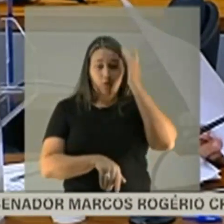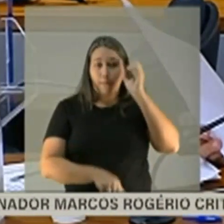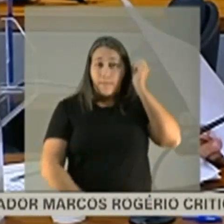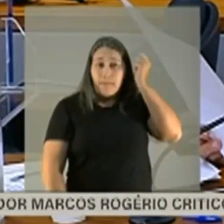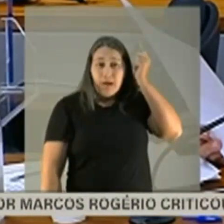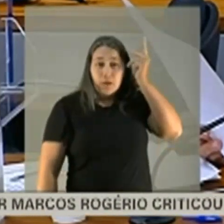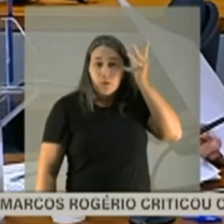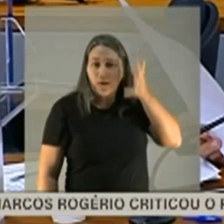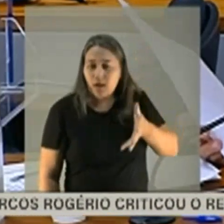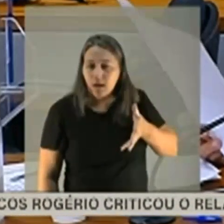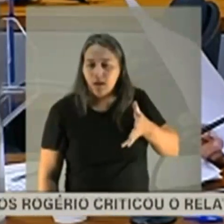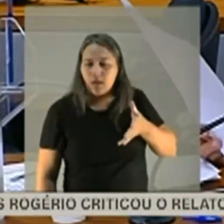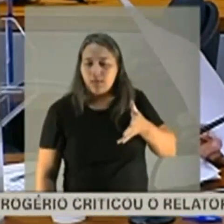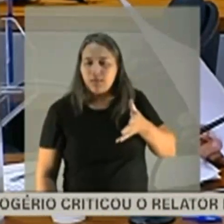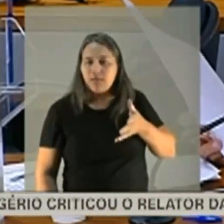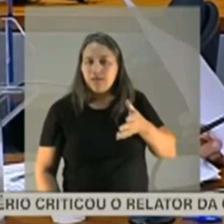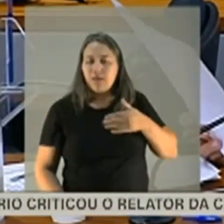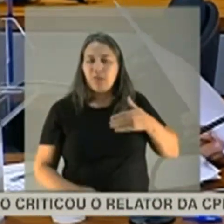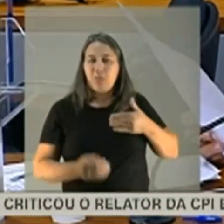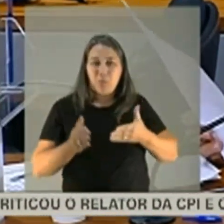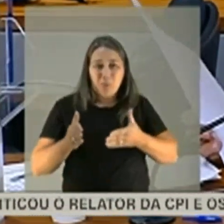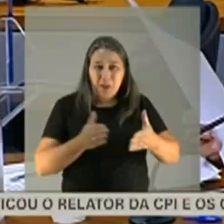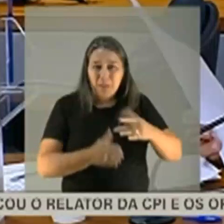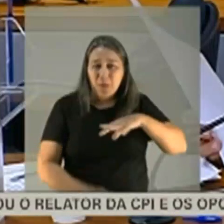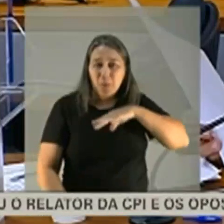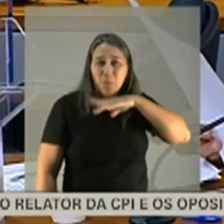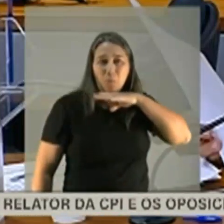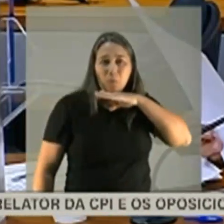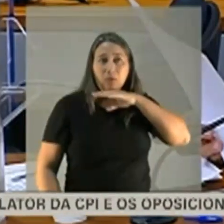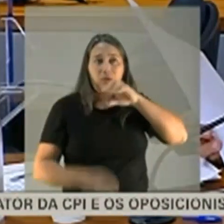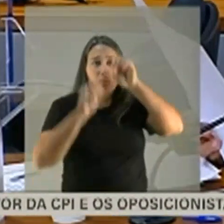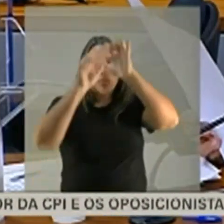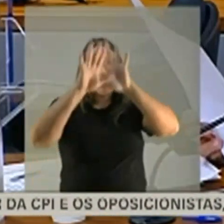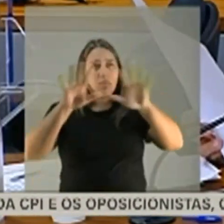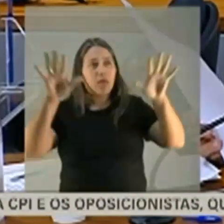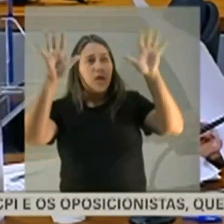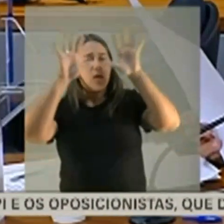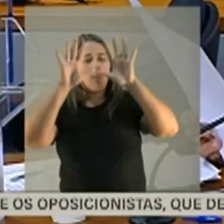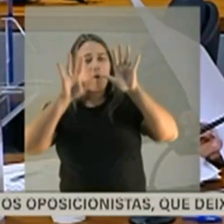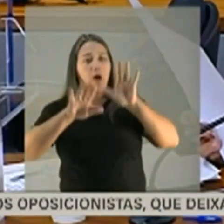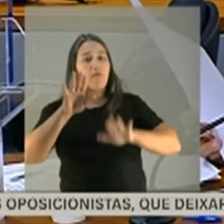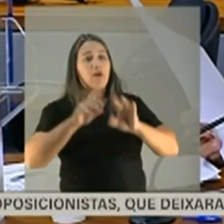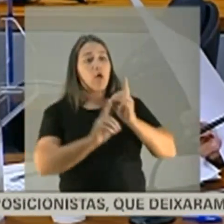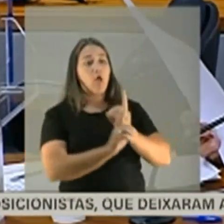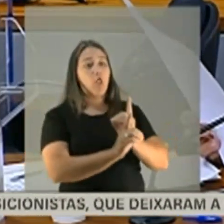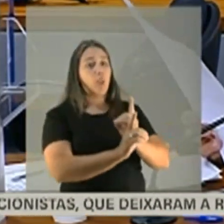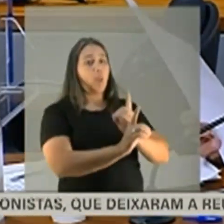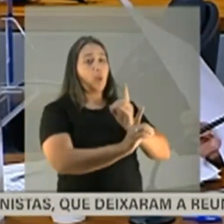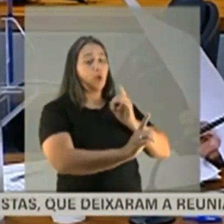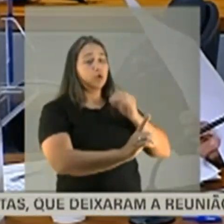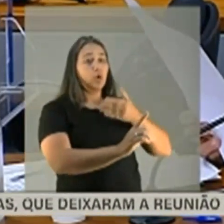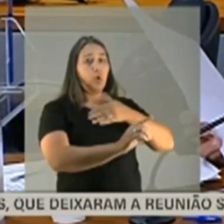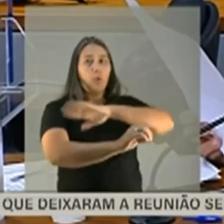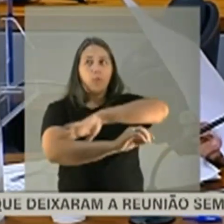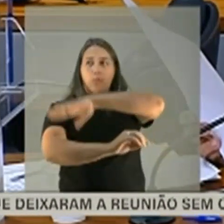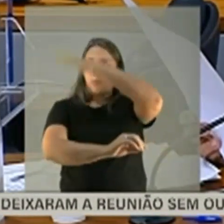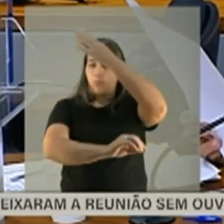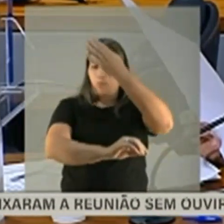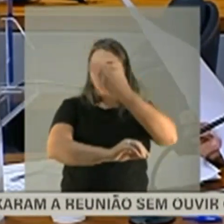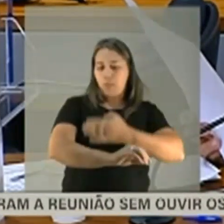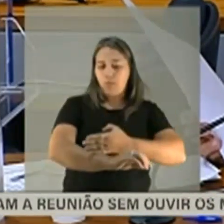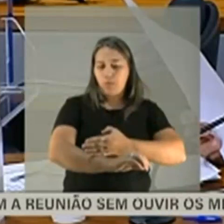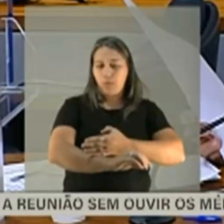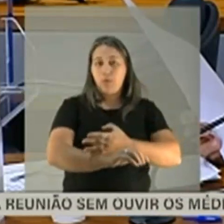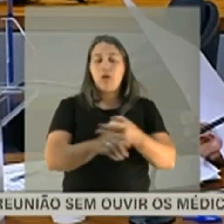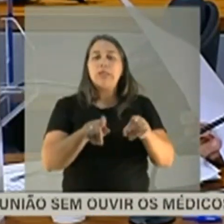noite, mau o caminho, o tempo, fica longe ou no morro. O